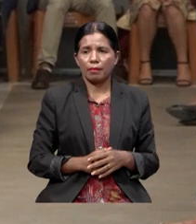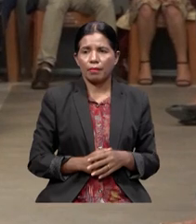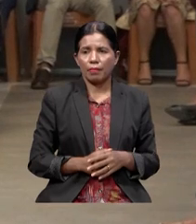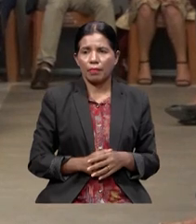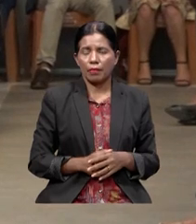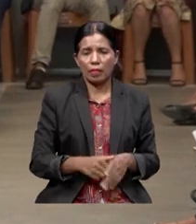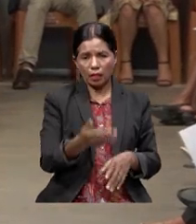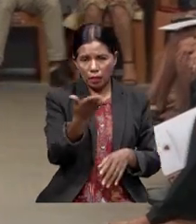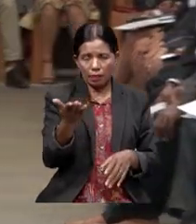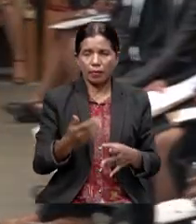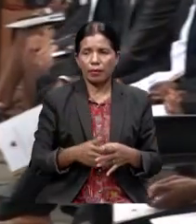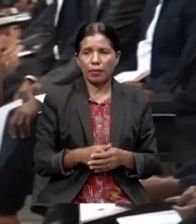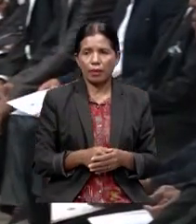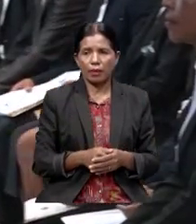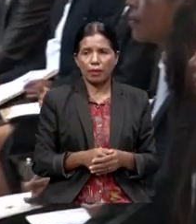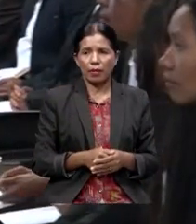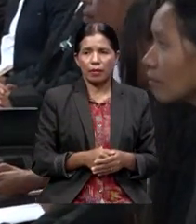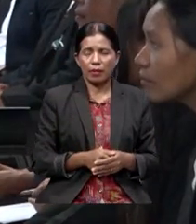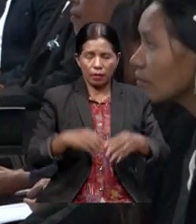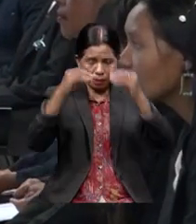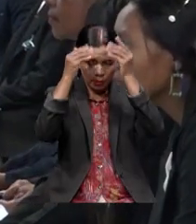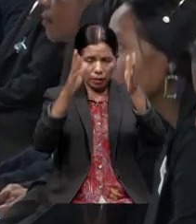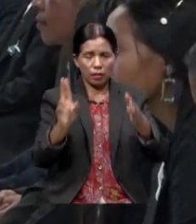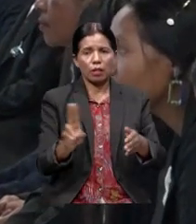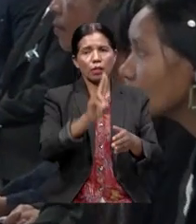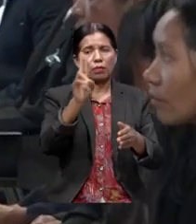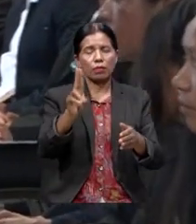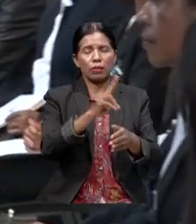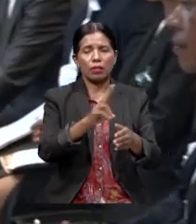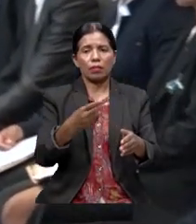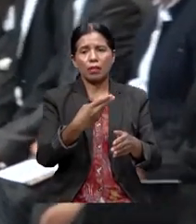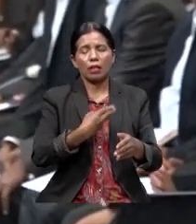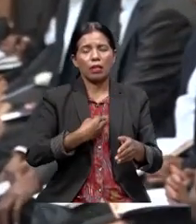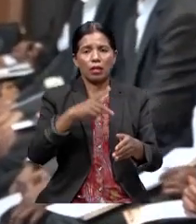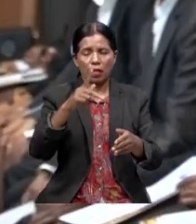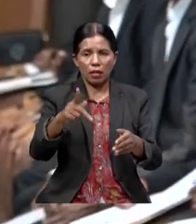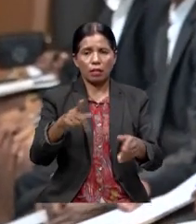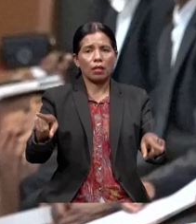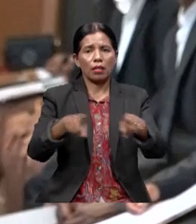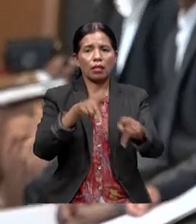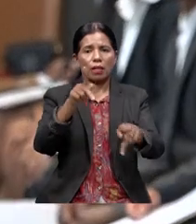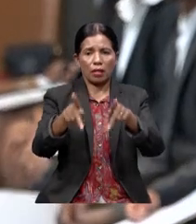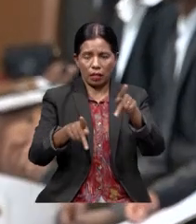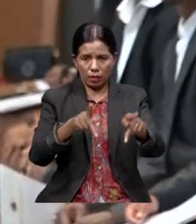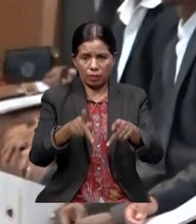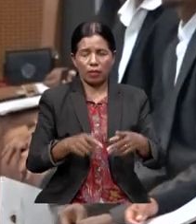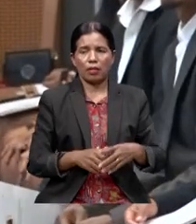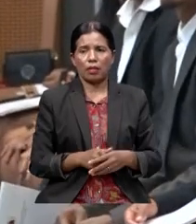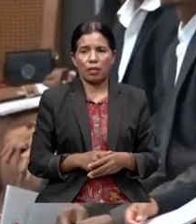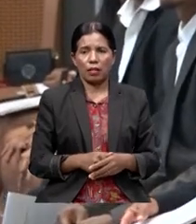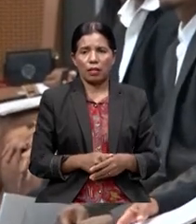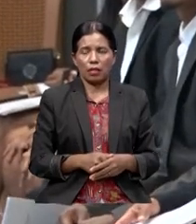Meski berpada khusus umat sidang kongi